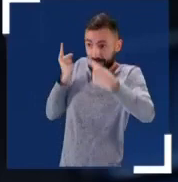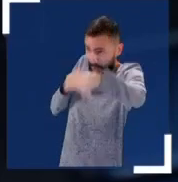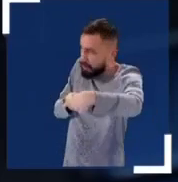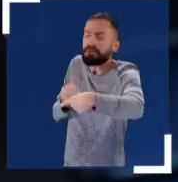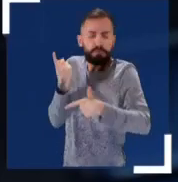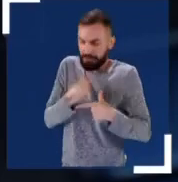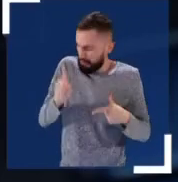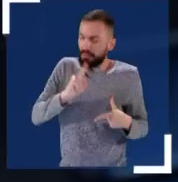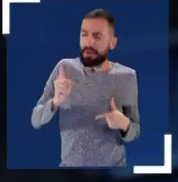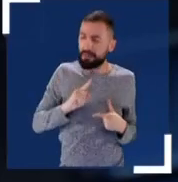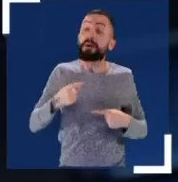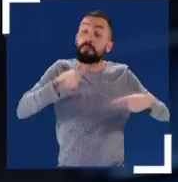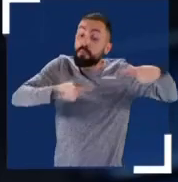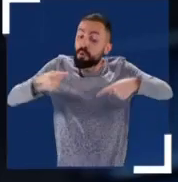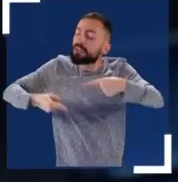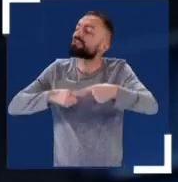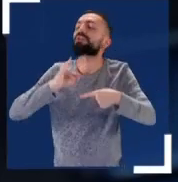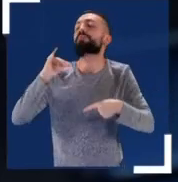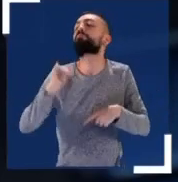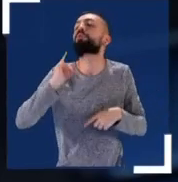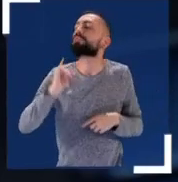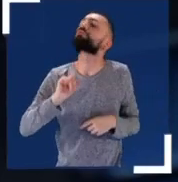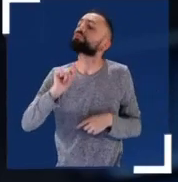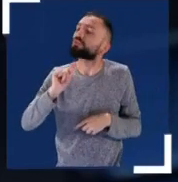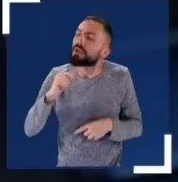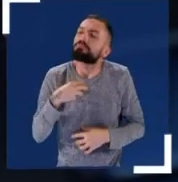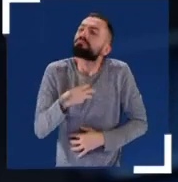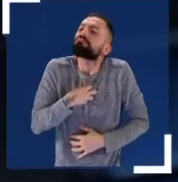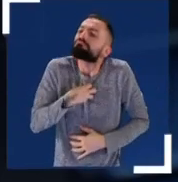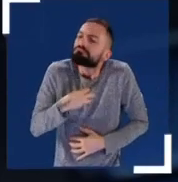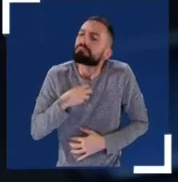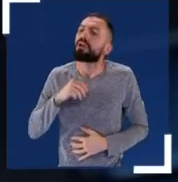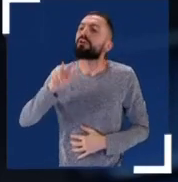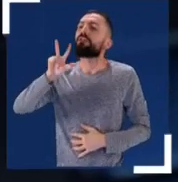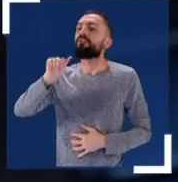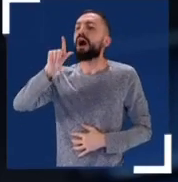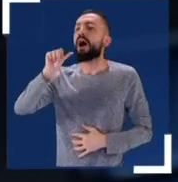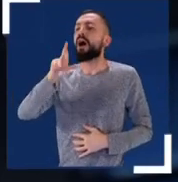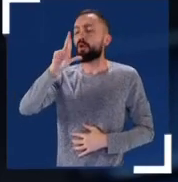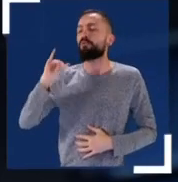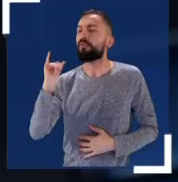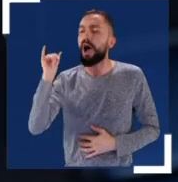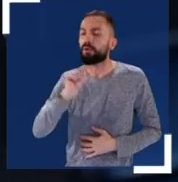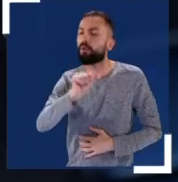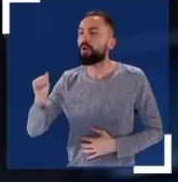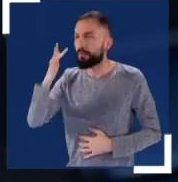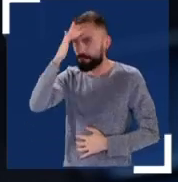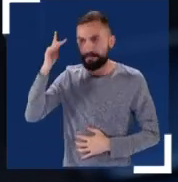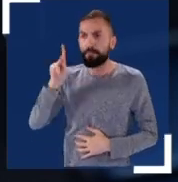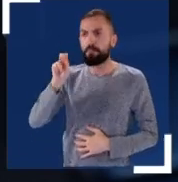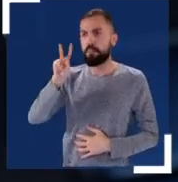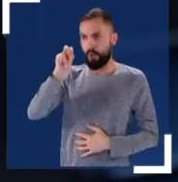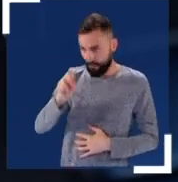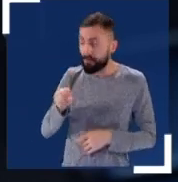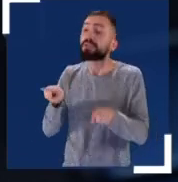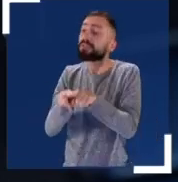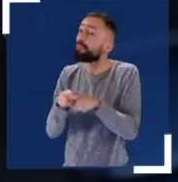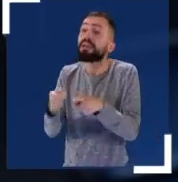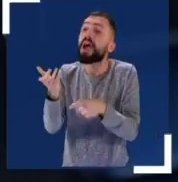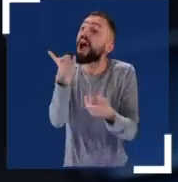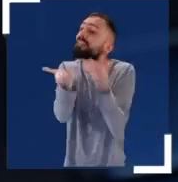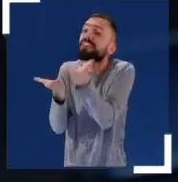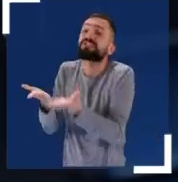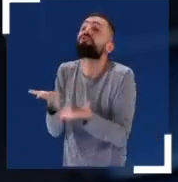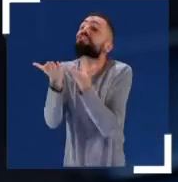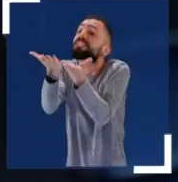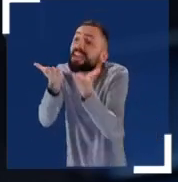importa. A boa política é feita com o sentimento de valorizar a população e atender você, você dona de casa, você